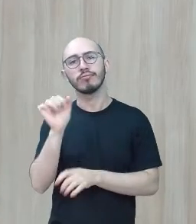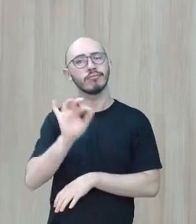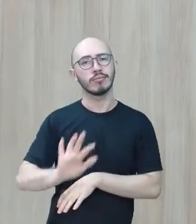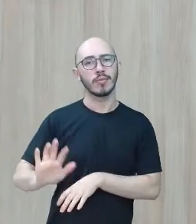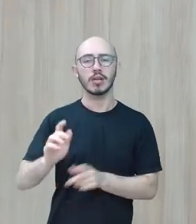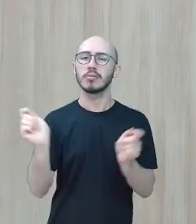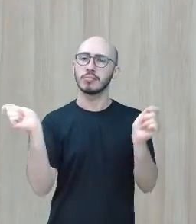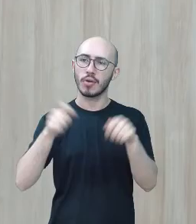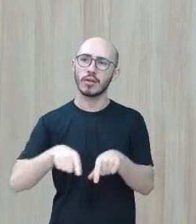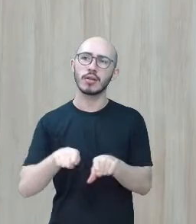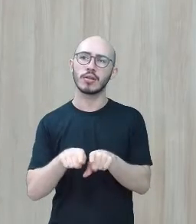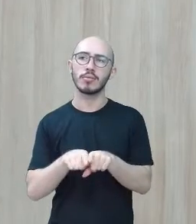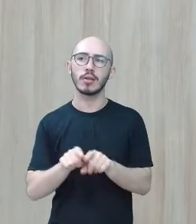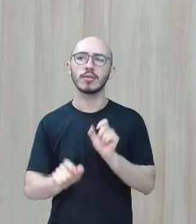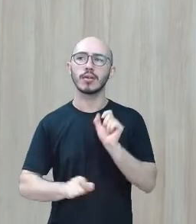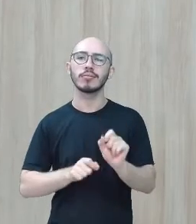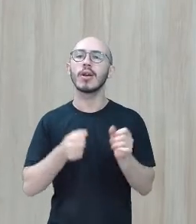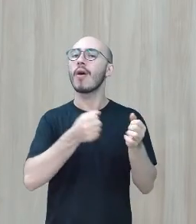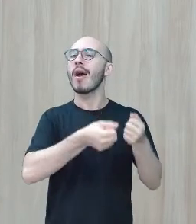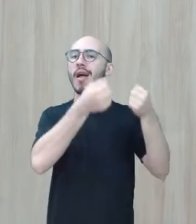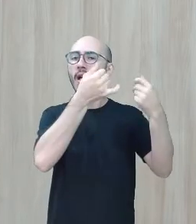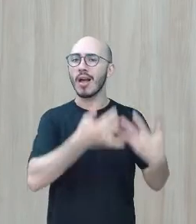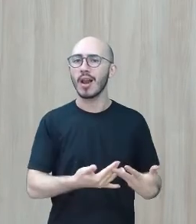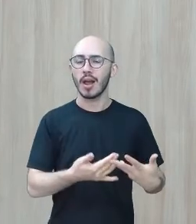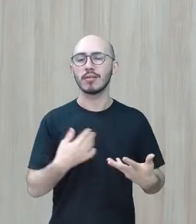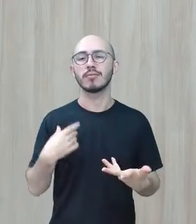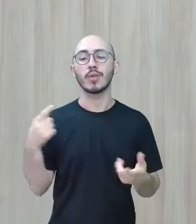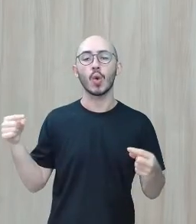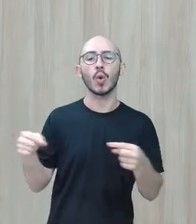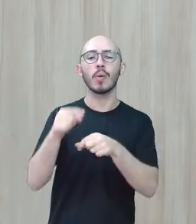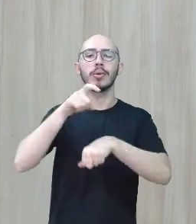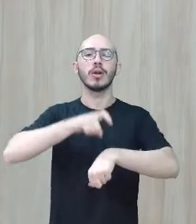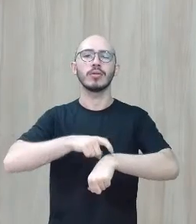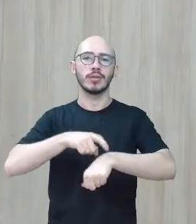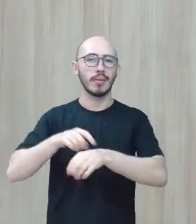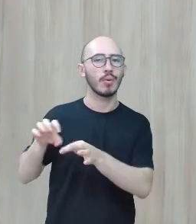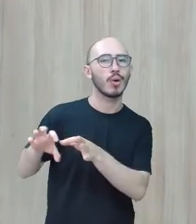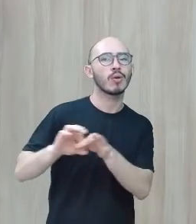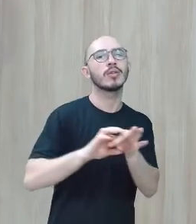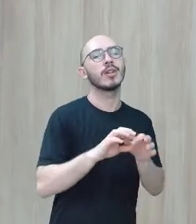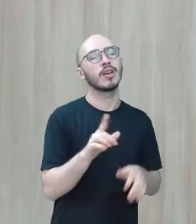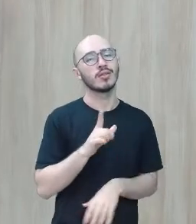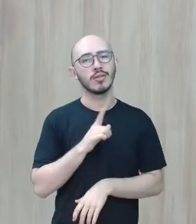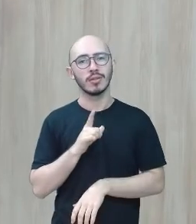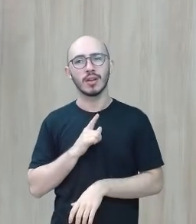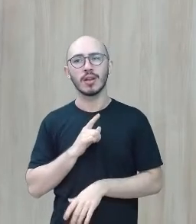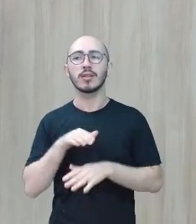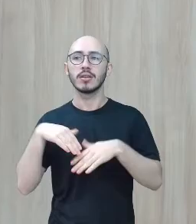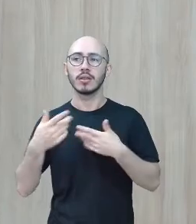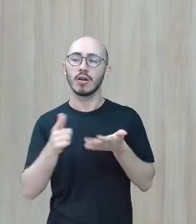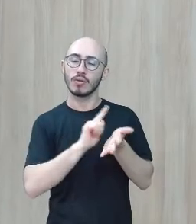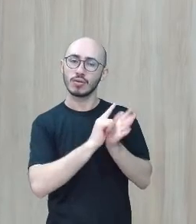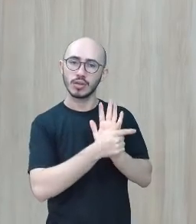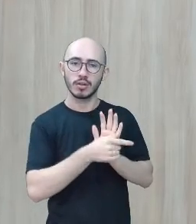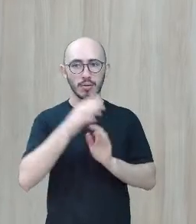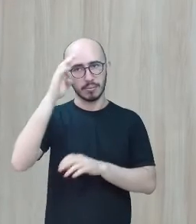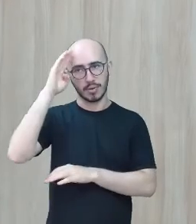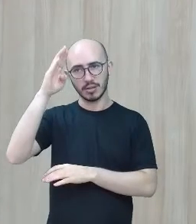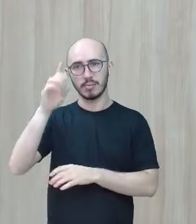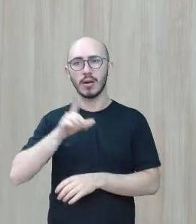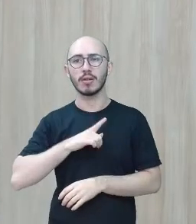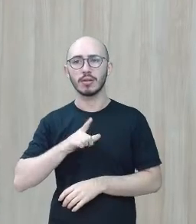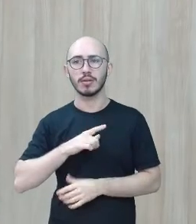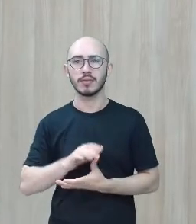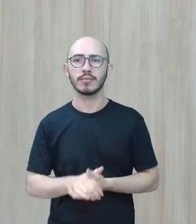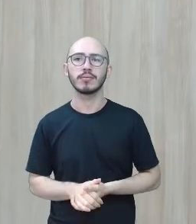quê? Esses relatos, eles são o quê? Situados num tempo. Então, como gêneros principais dessa ordem, a gente pode falar